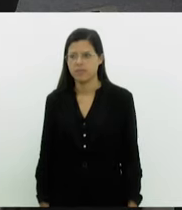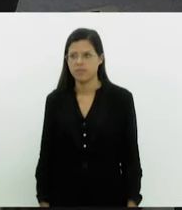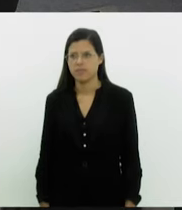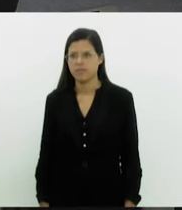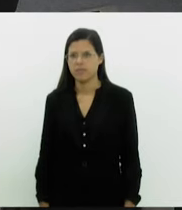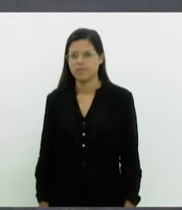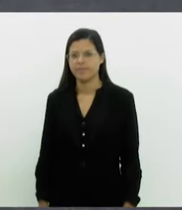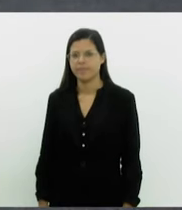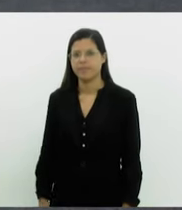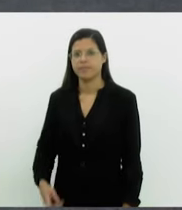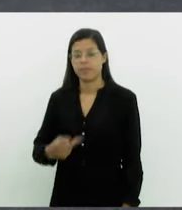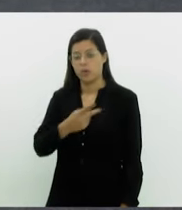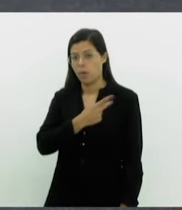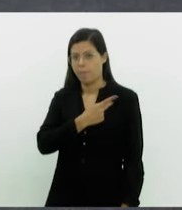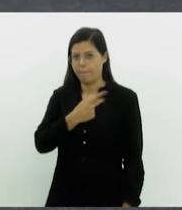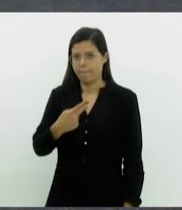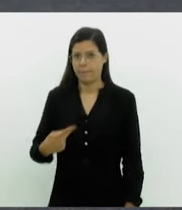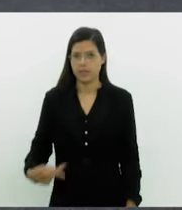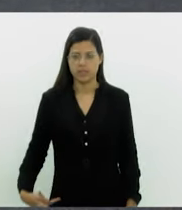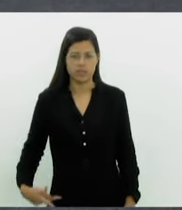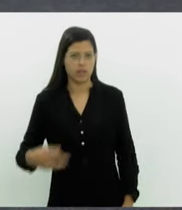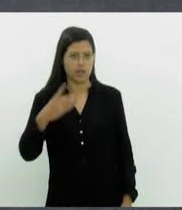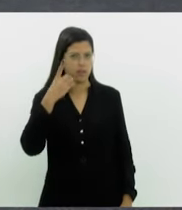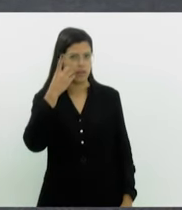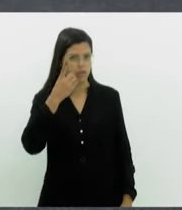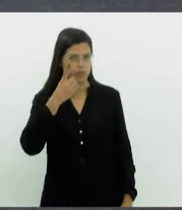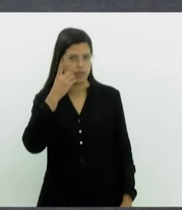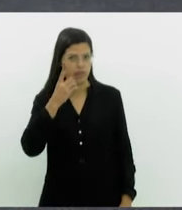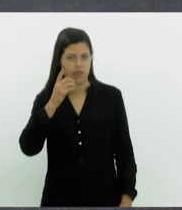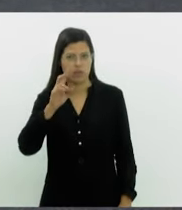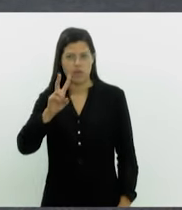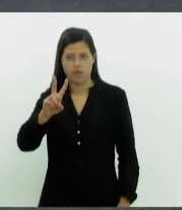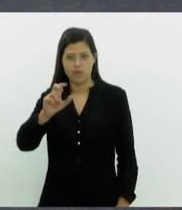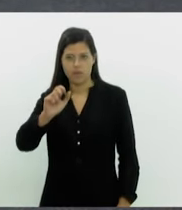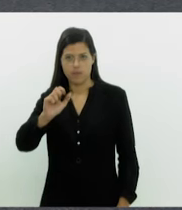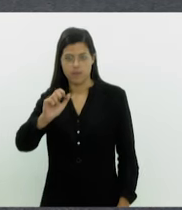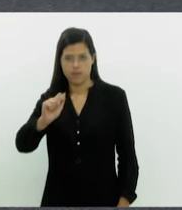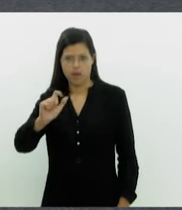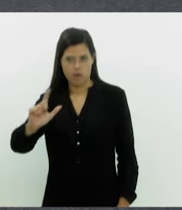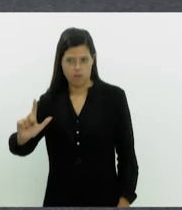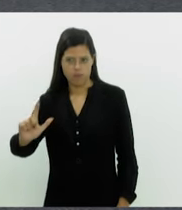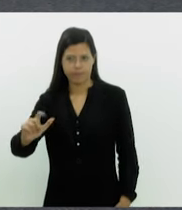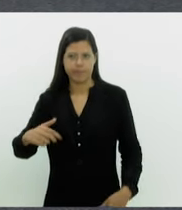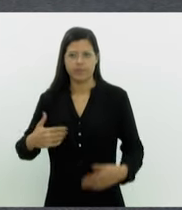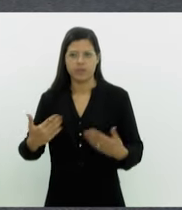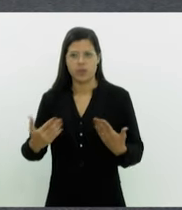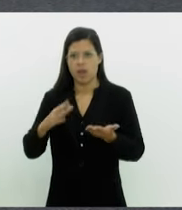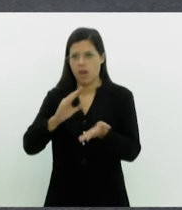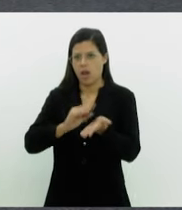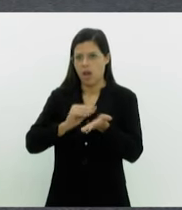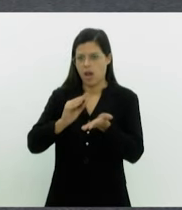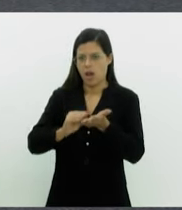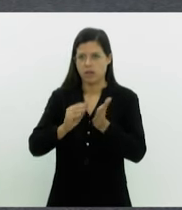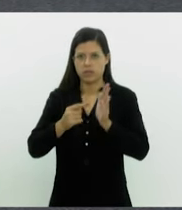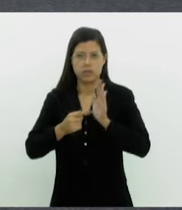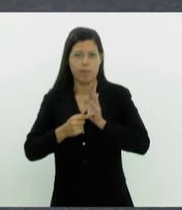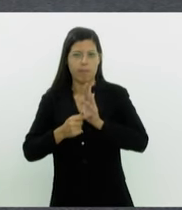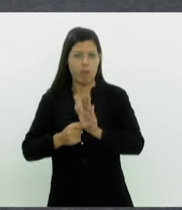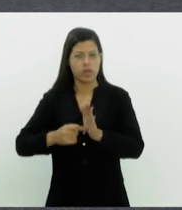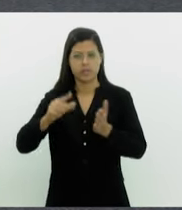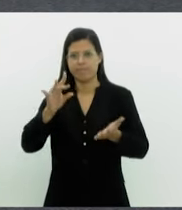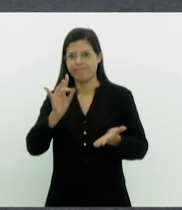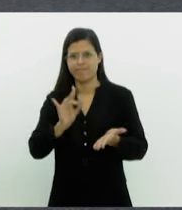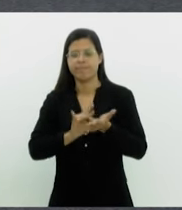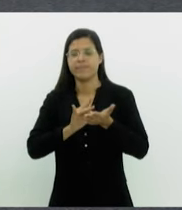Senhor presidente, deputado Valda Ceasa, a ata reflete com